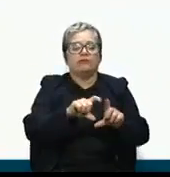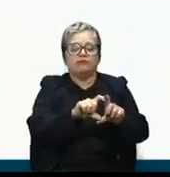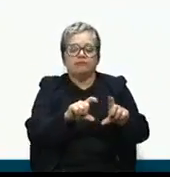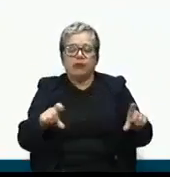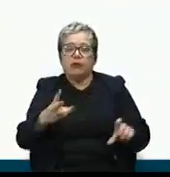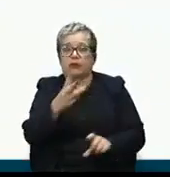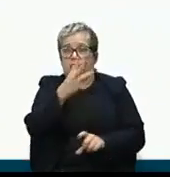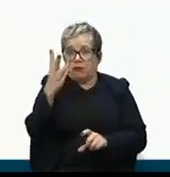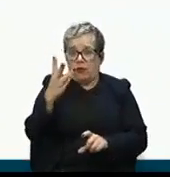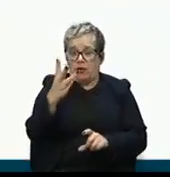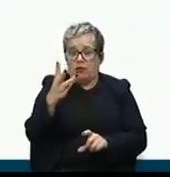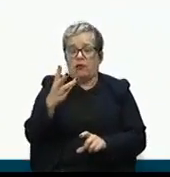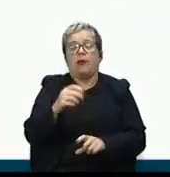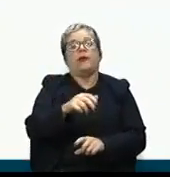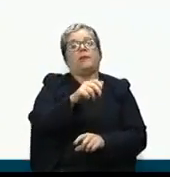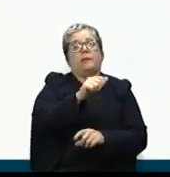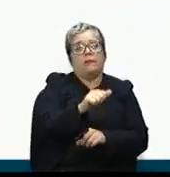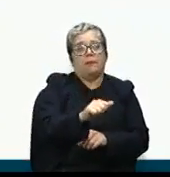linha,